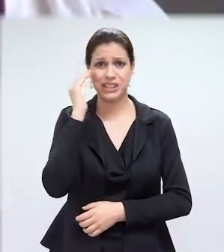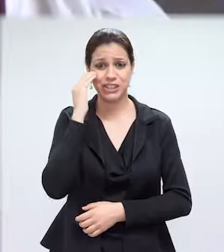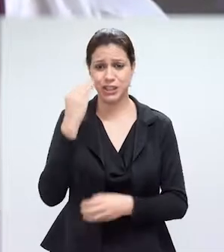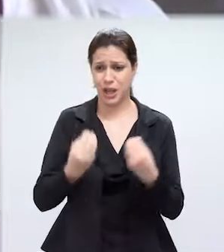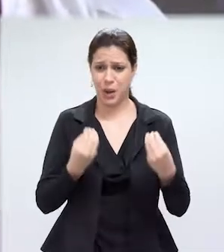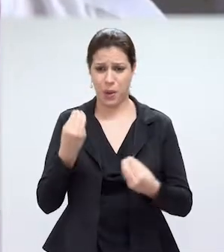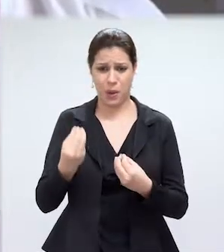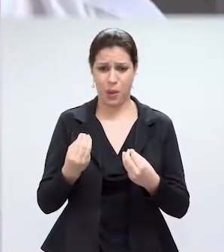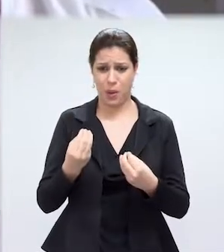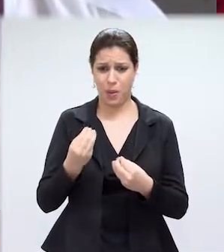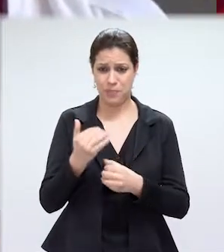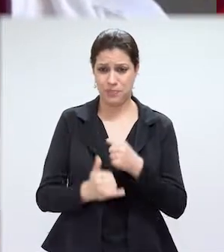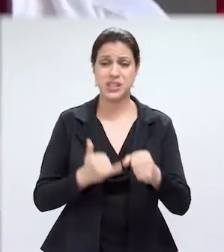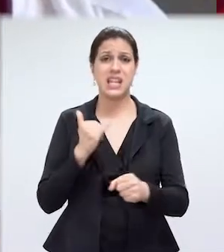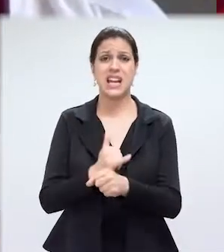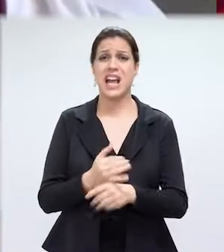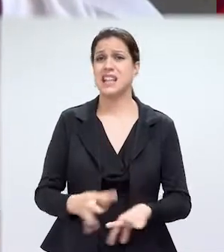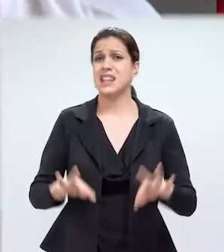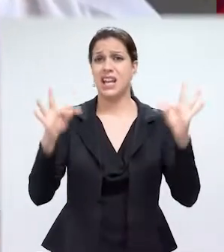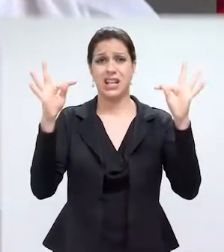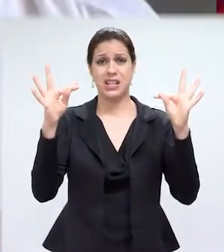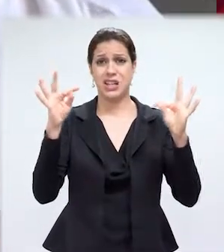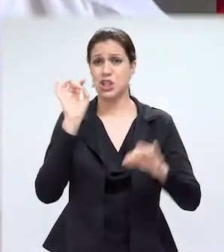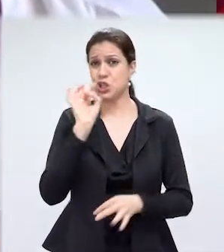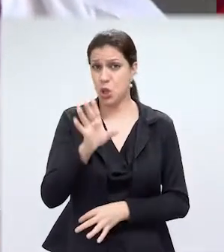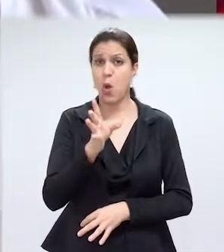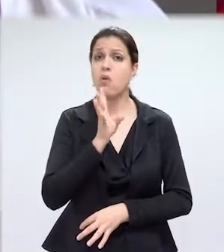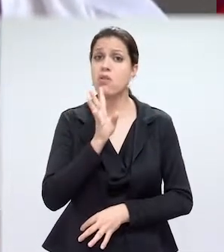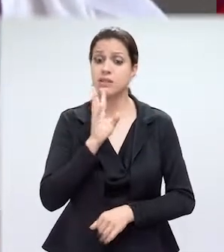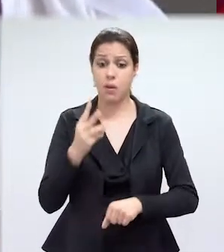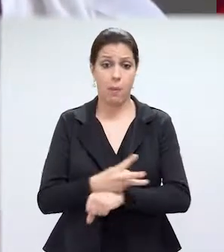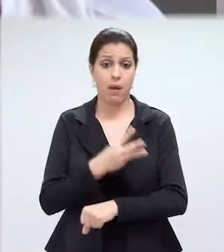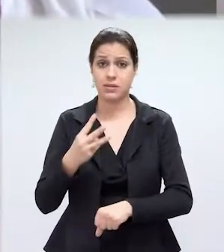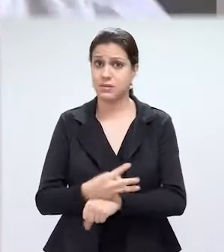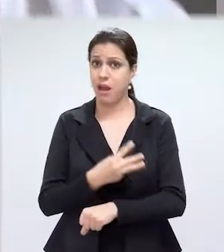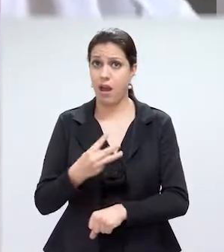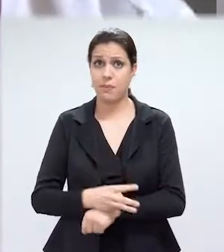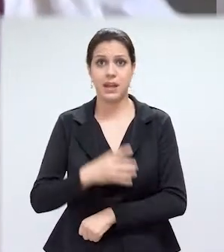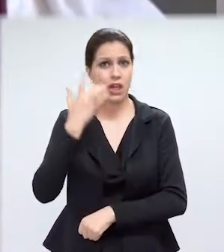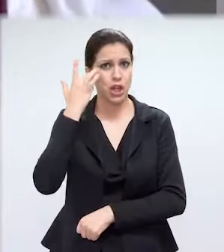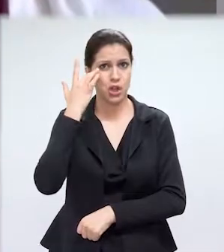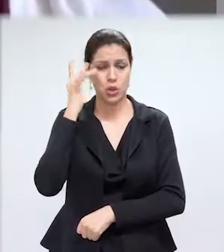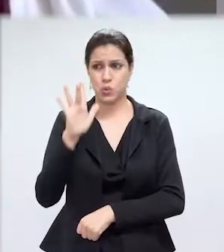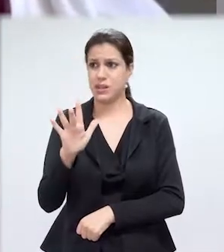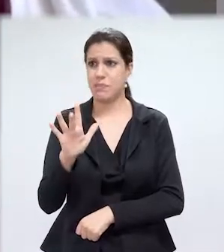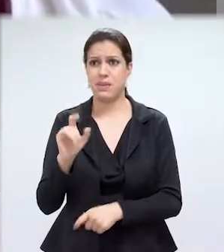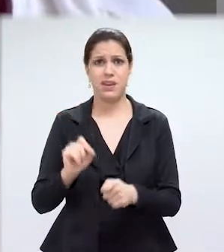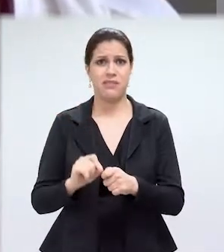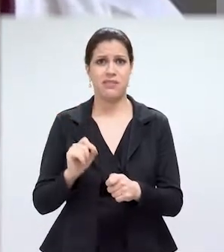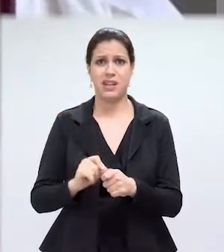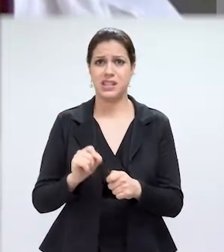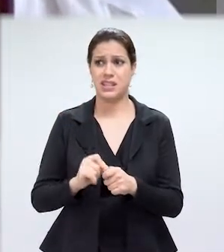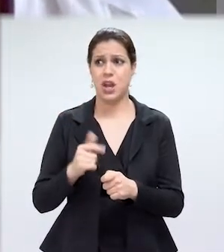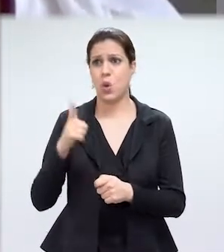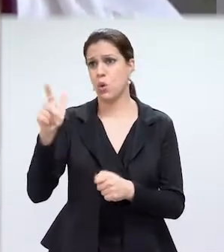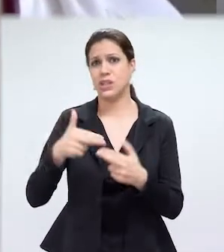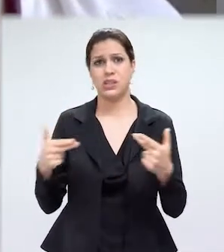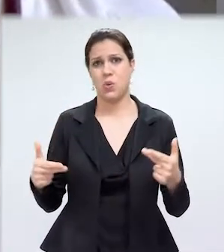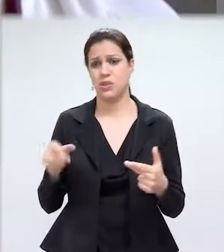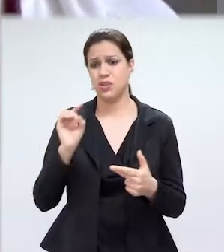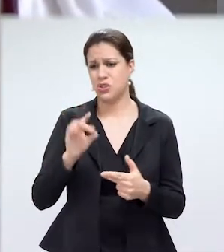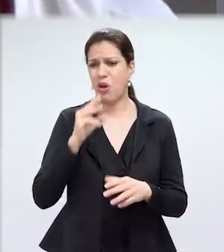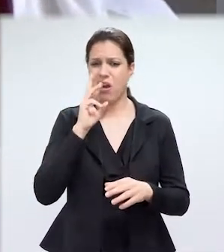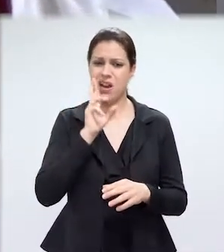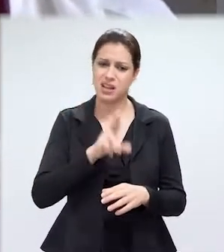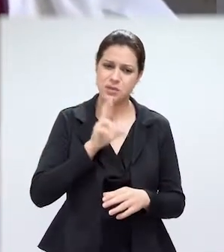que ele entendia, às vezes, dessa questão mais tecnológica, era o WhatsApp. Ele não sabia fazer